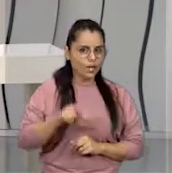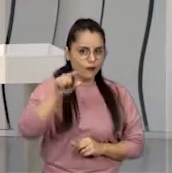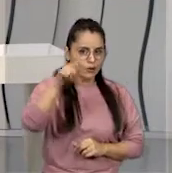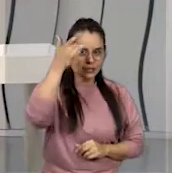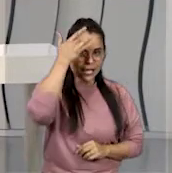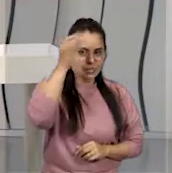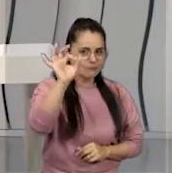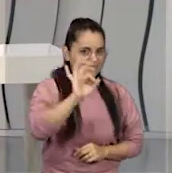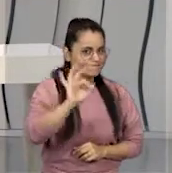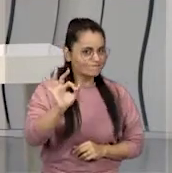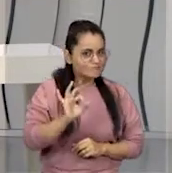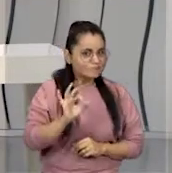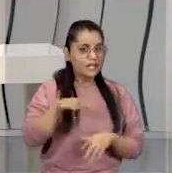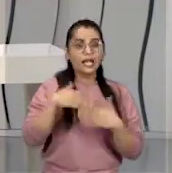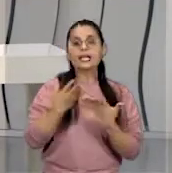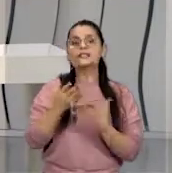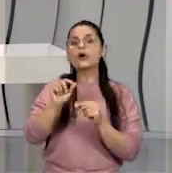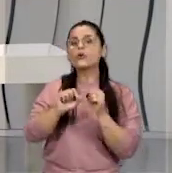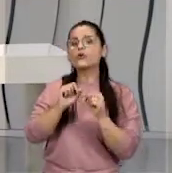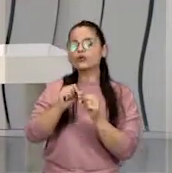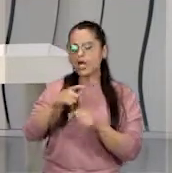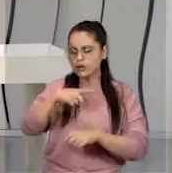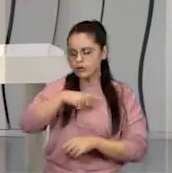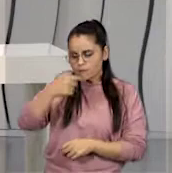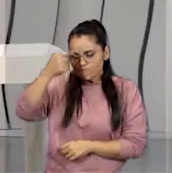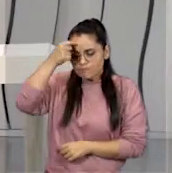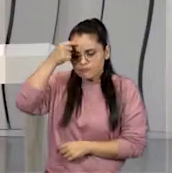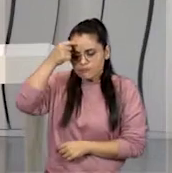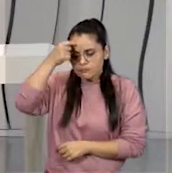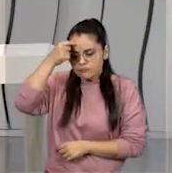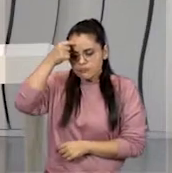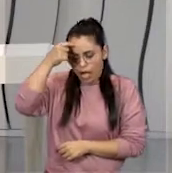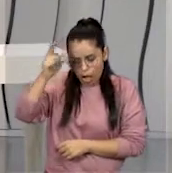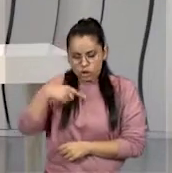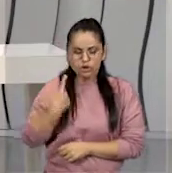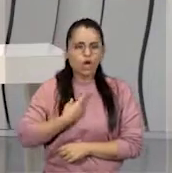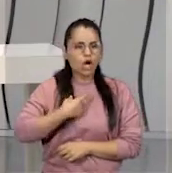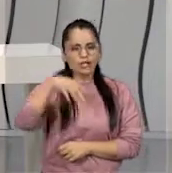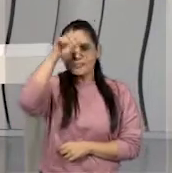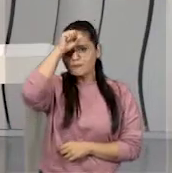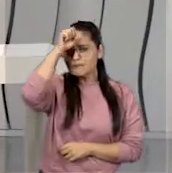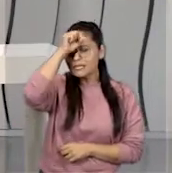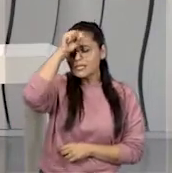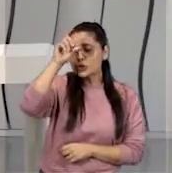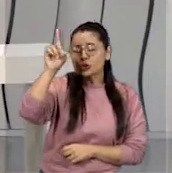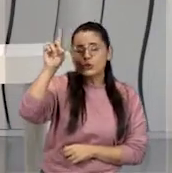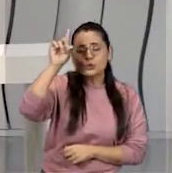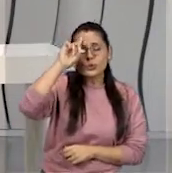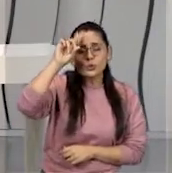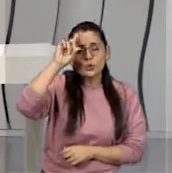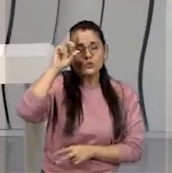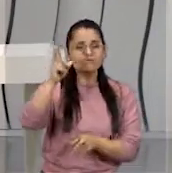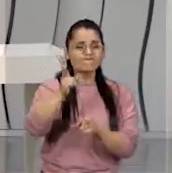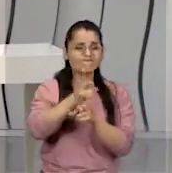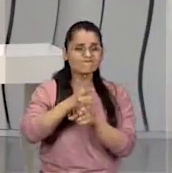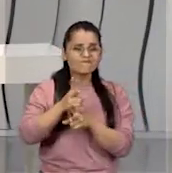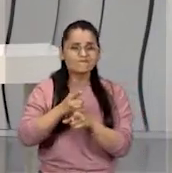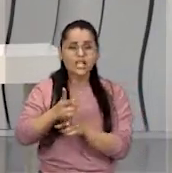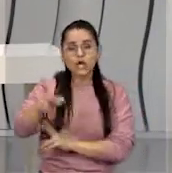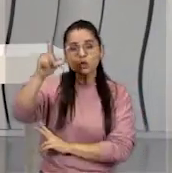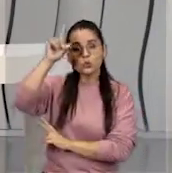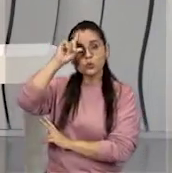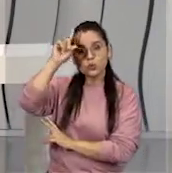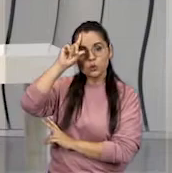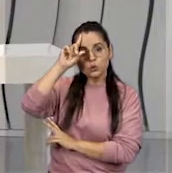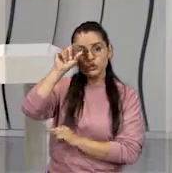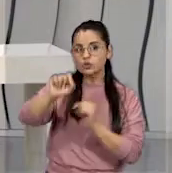de nada. Então, quando você tem essa consciência de que nós estamos aprendendo todo dia, buscando todo dia, isso